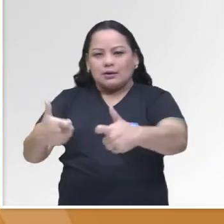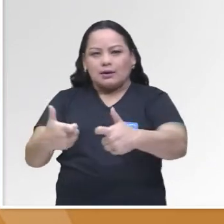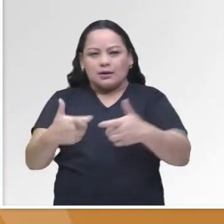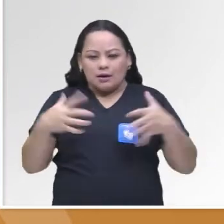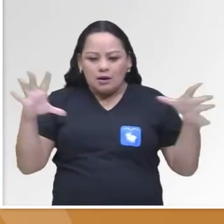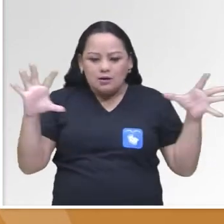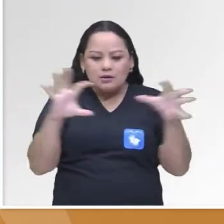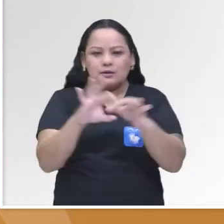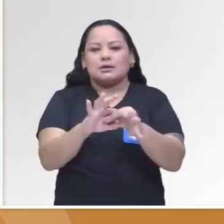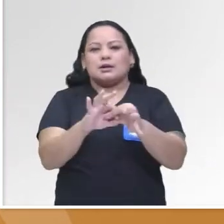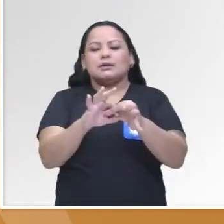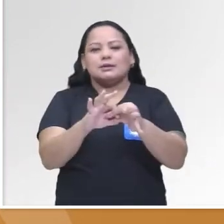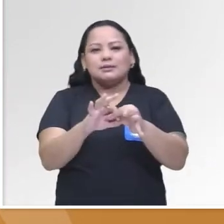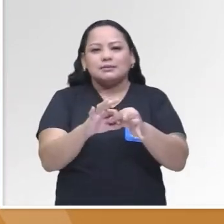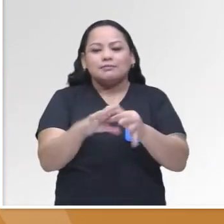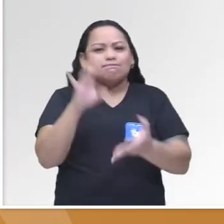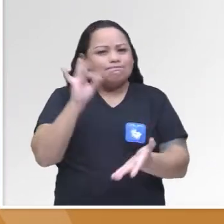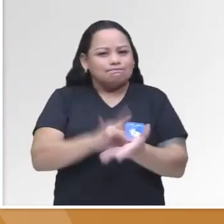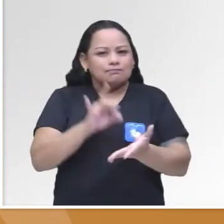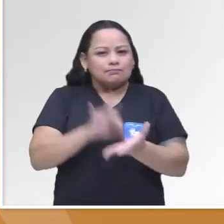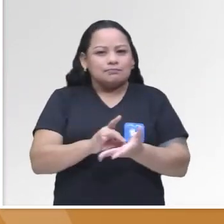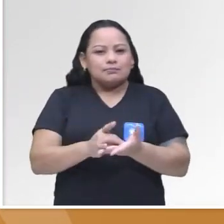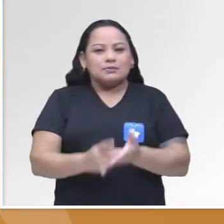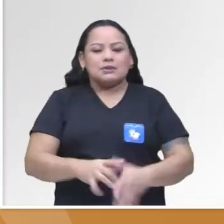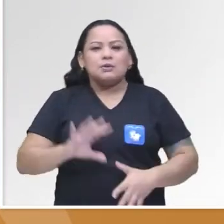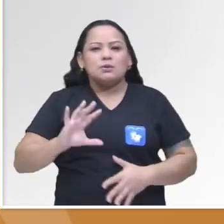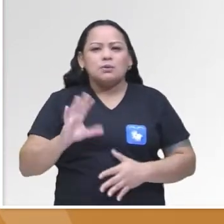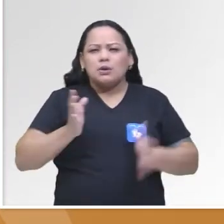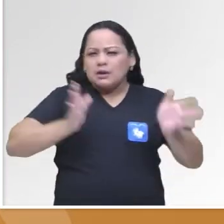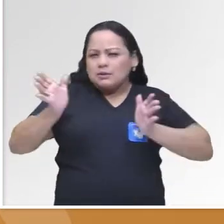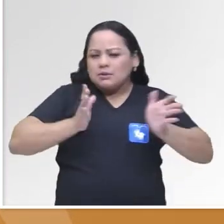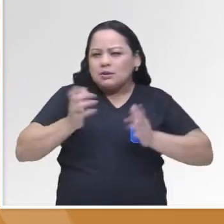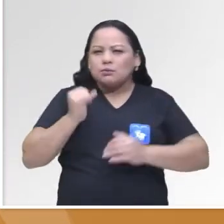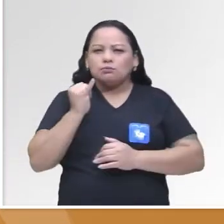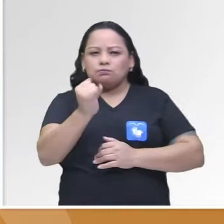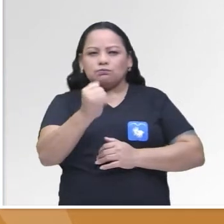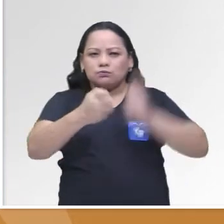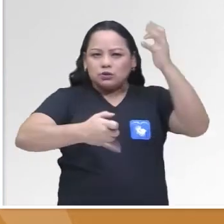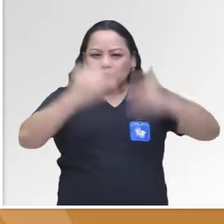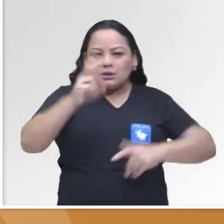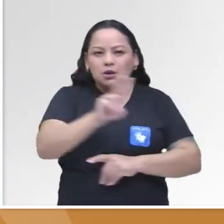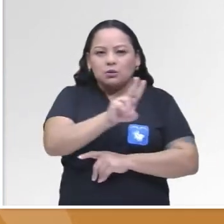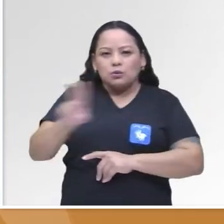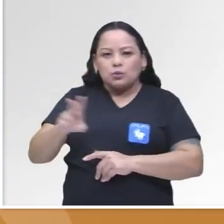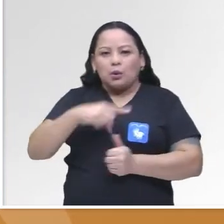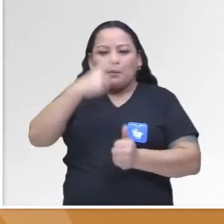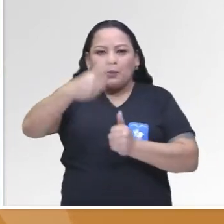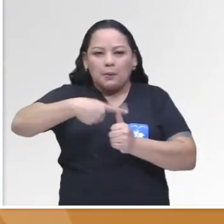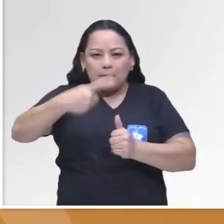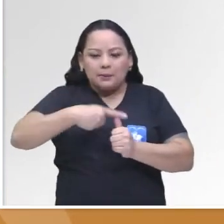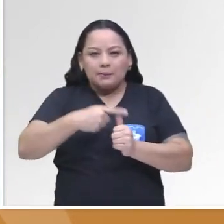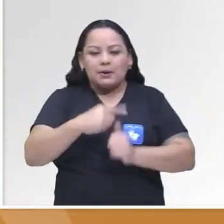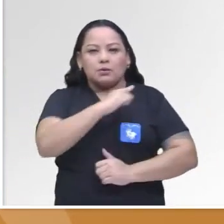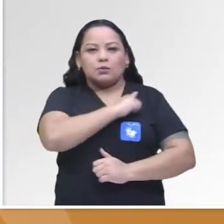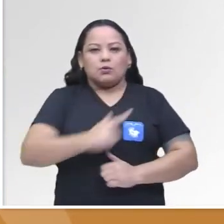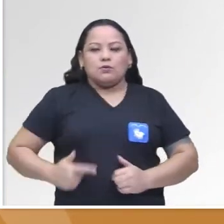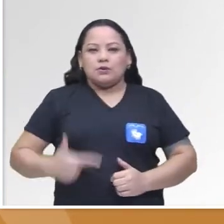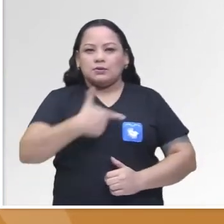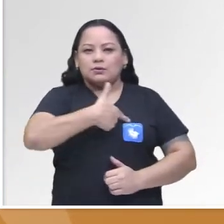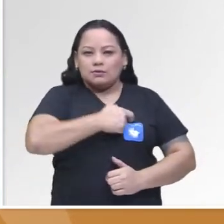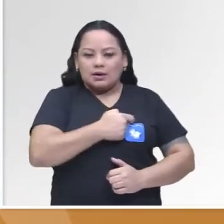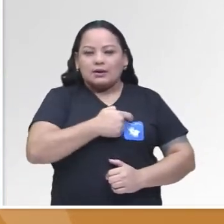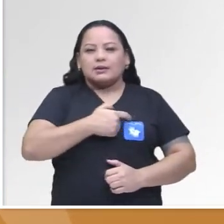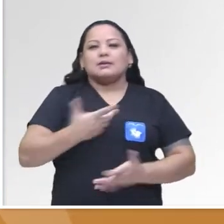diretamente associada a esse momento que nós vamos falar, ou seja, do chamado primeiro governo Vargas, a